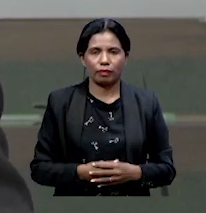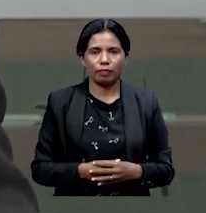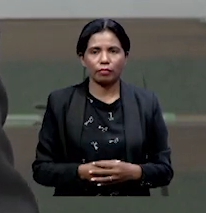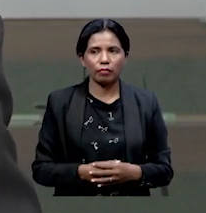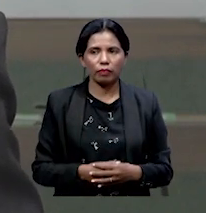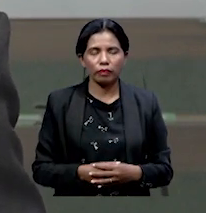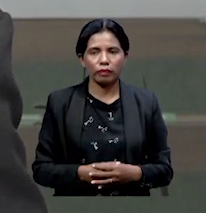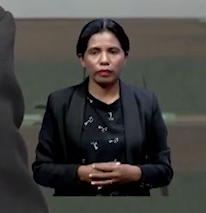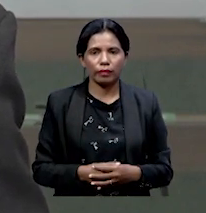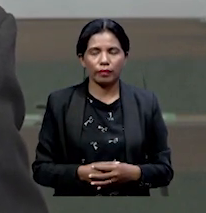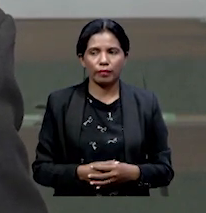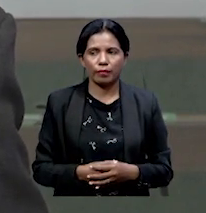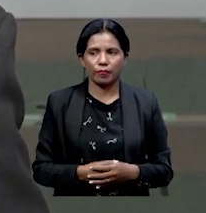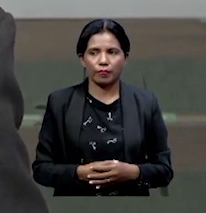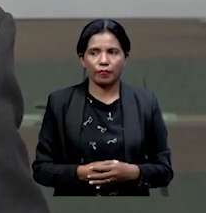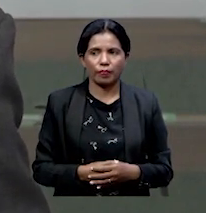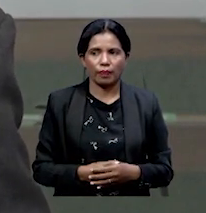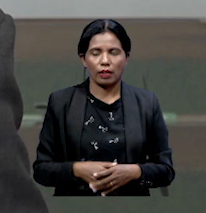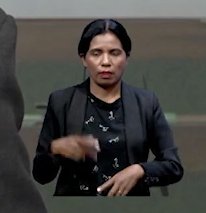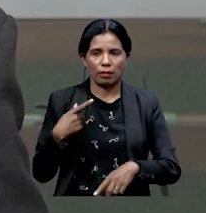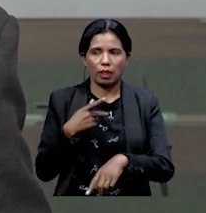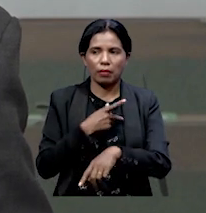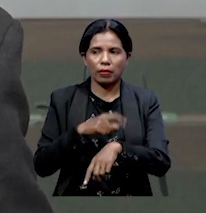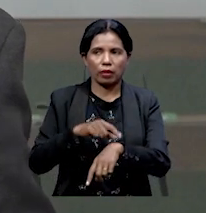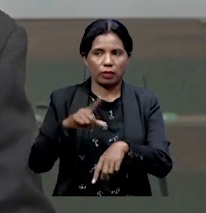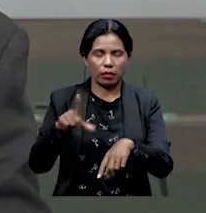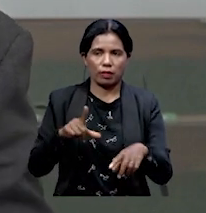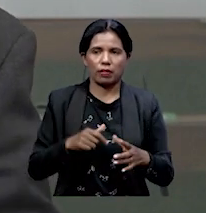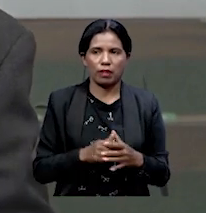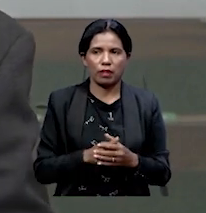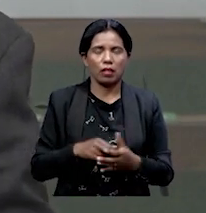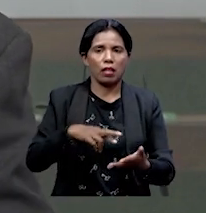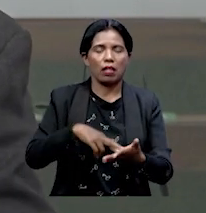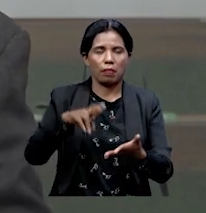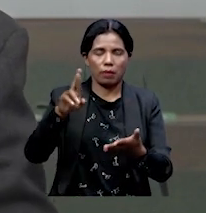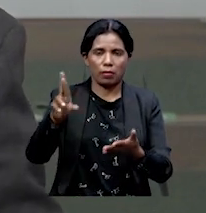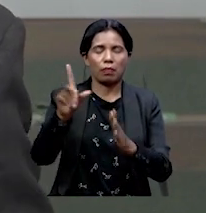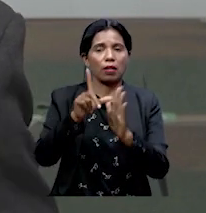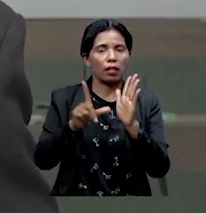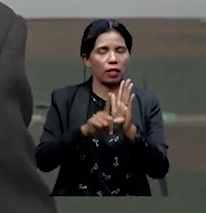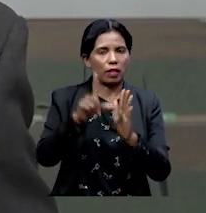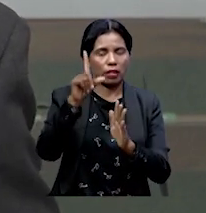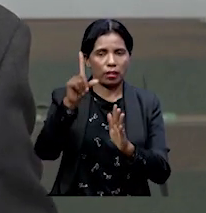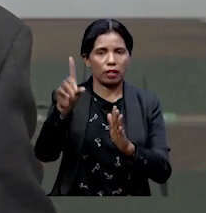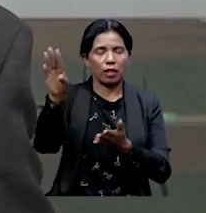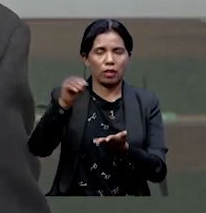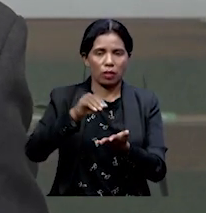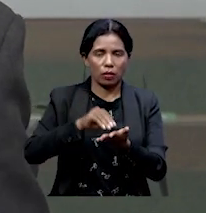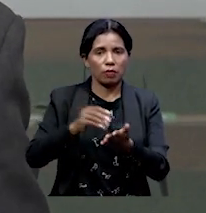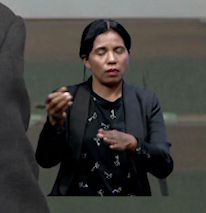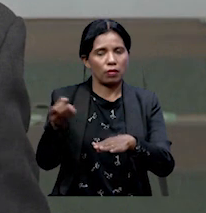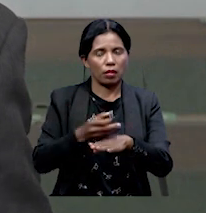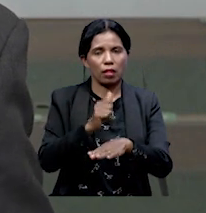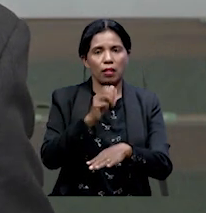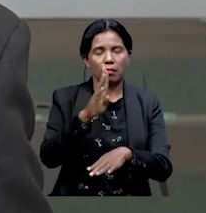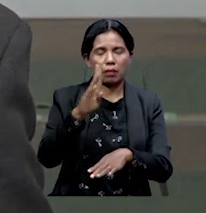Para além de. Parlamento Nacional aprova a resolução ida, adota o documento Abu Dhabi, para